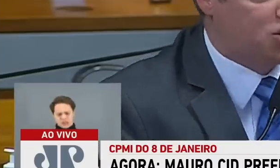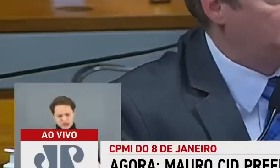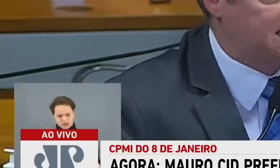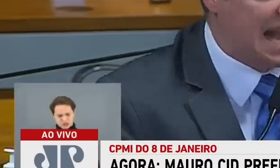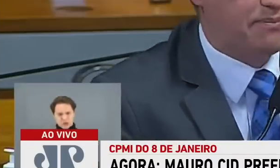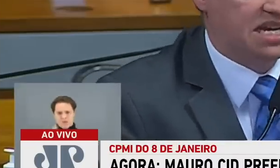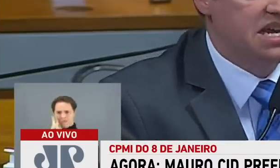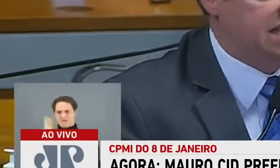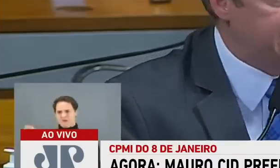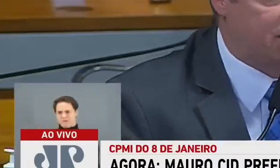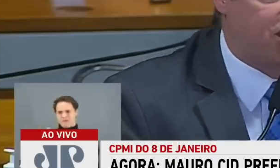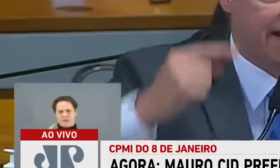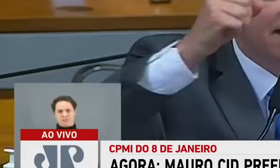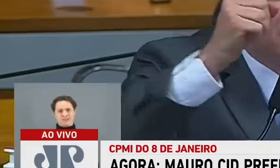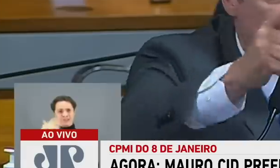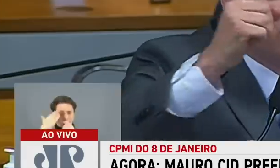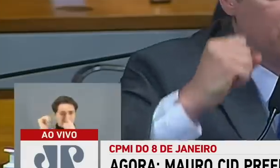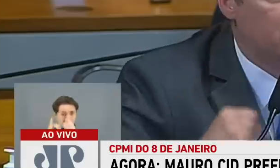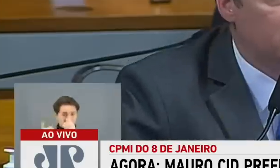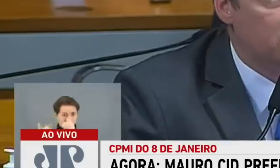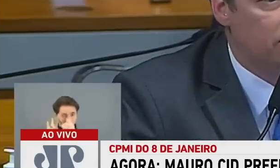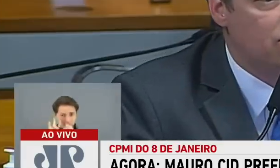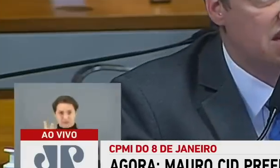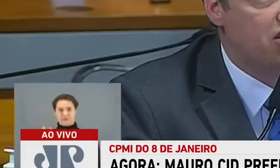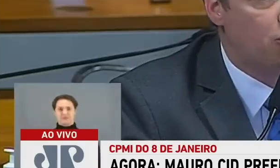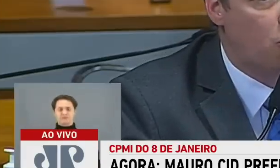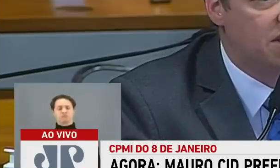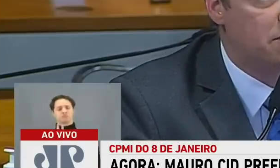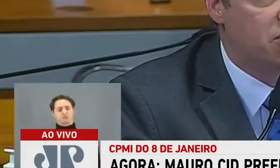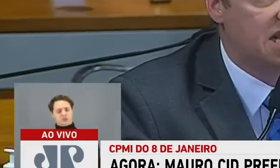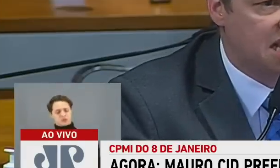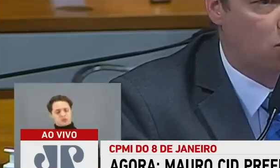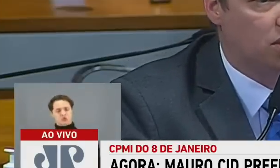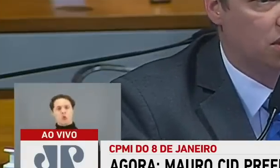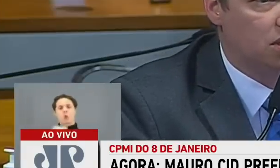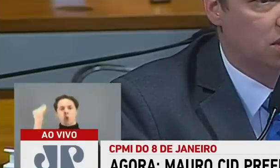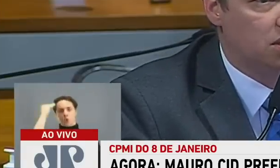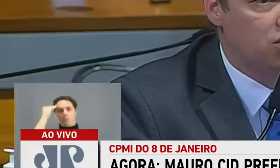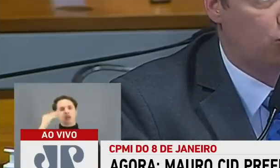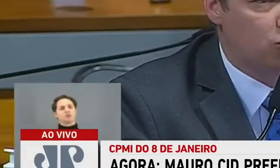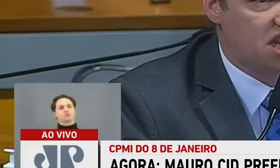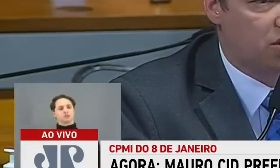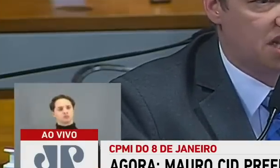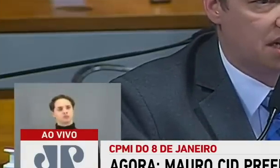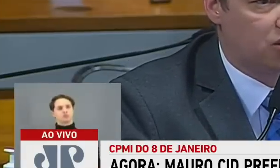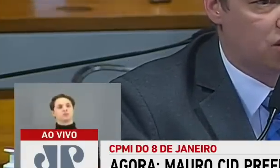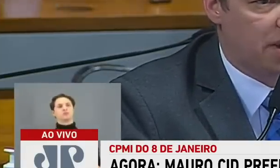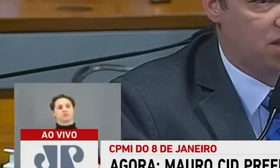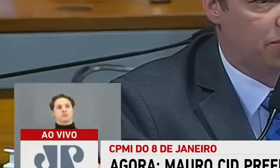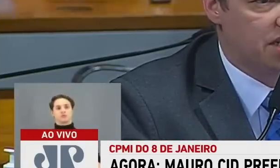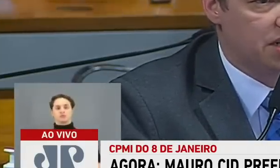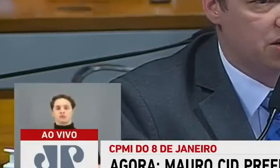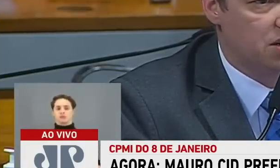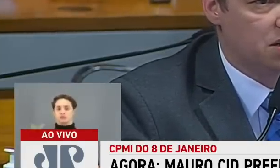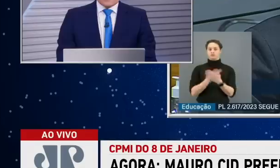capazes de assistir a um vídeo, porque sabem que se assistirem, vão se sentir cúmplices porque são de tudo o que está acontecendo